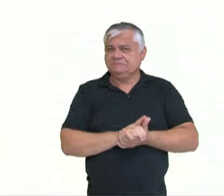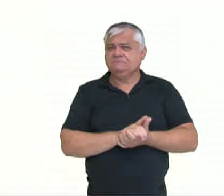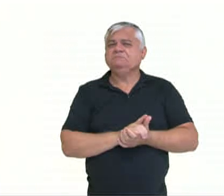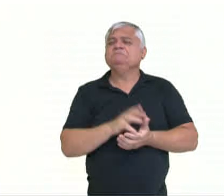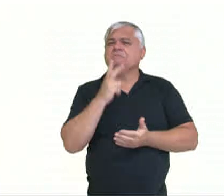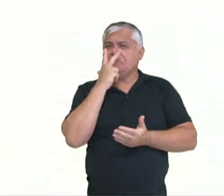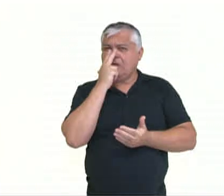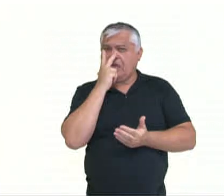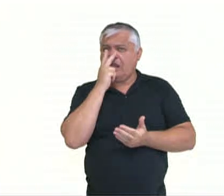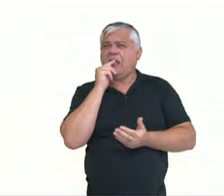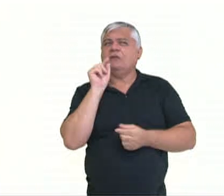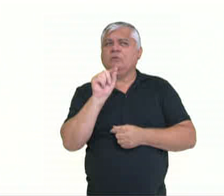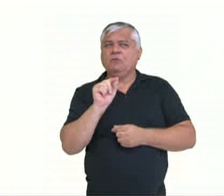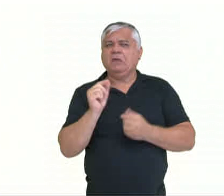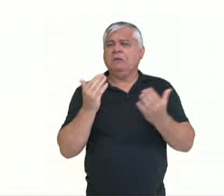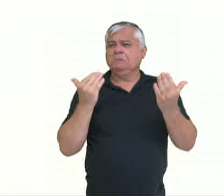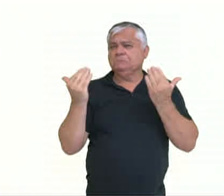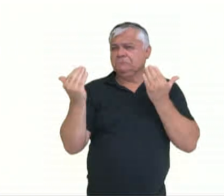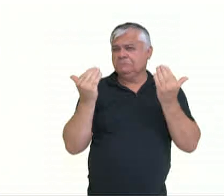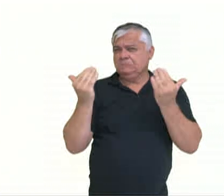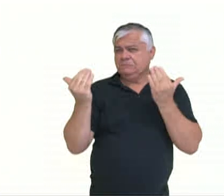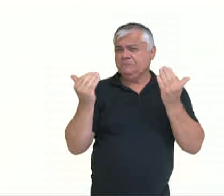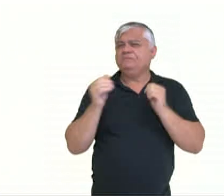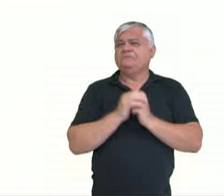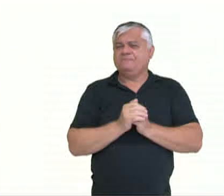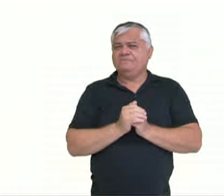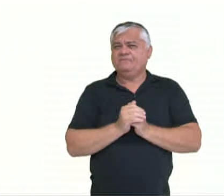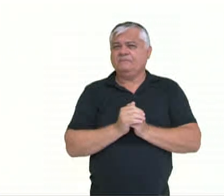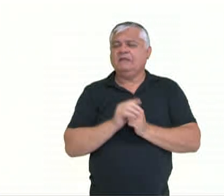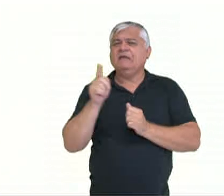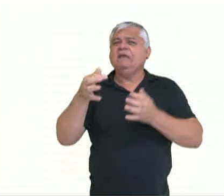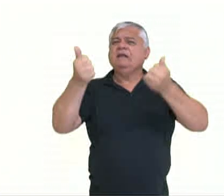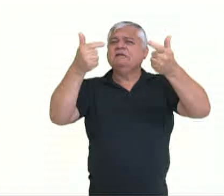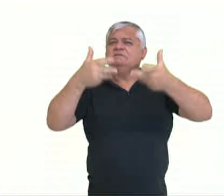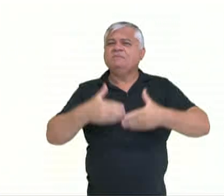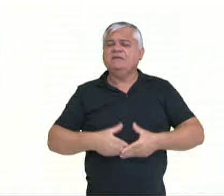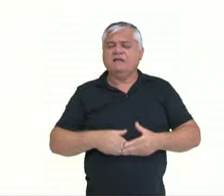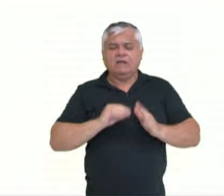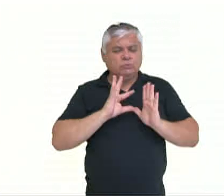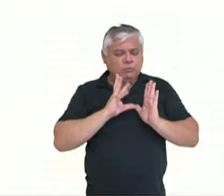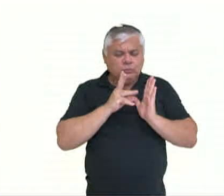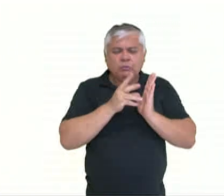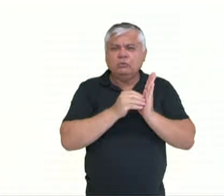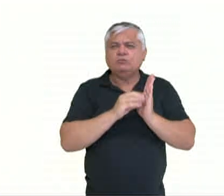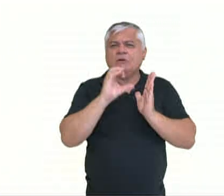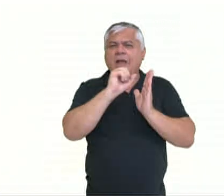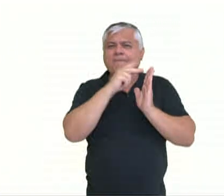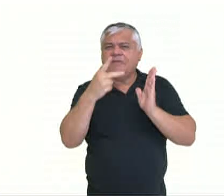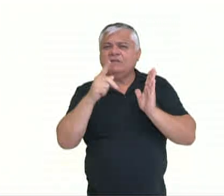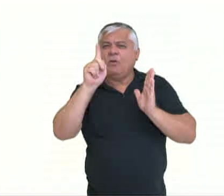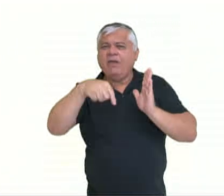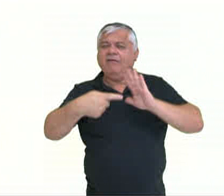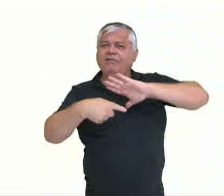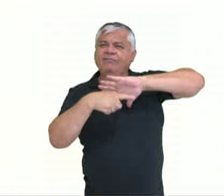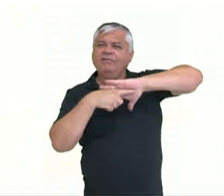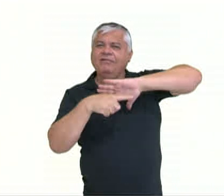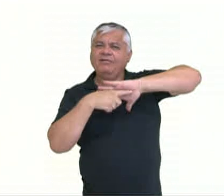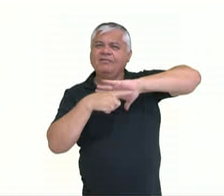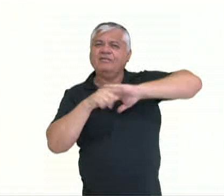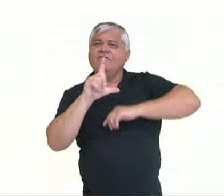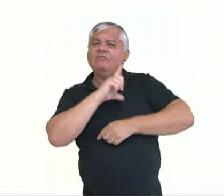paradoxo, também conhecido por oxímoro. Quando ele diz que o capítulo é todo de negativas, mas ainda lhe resta um